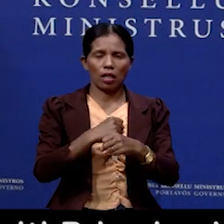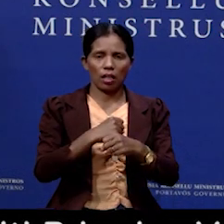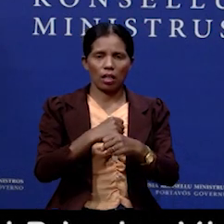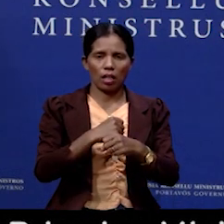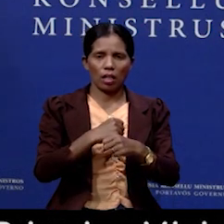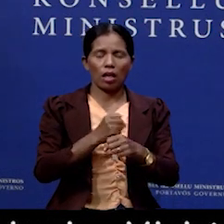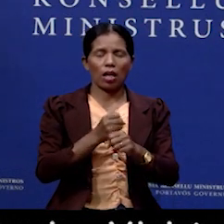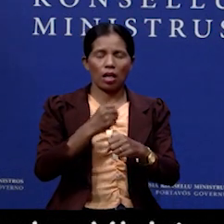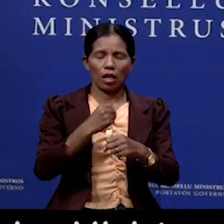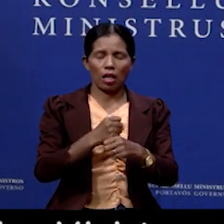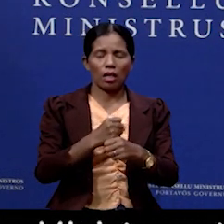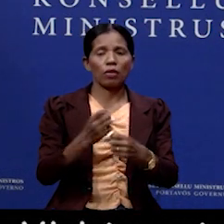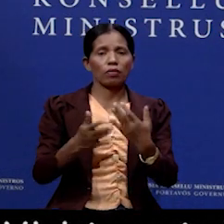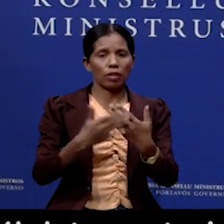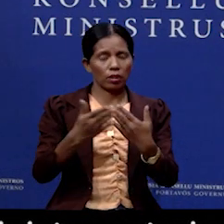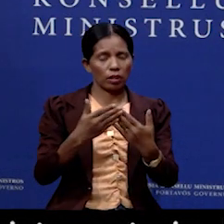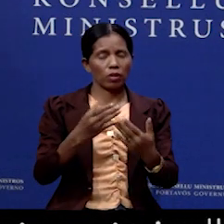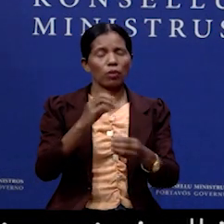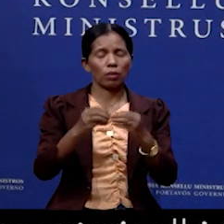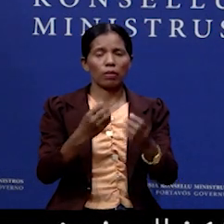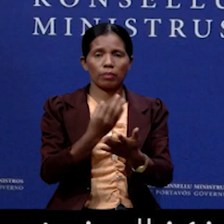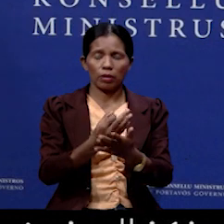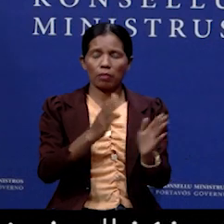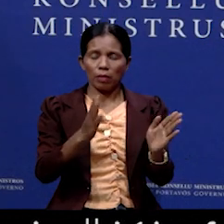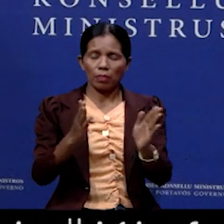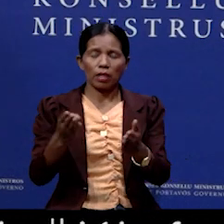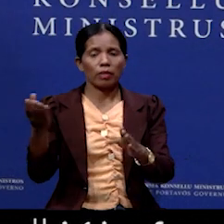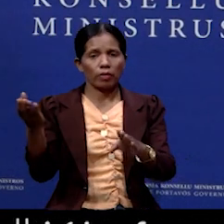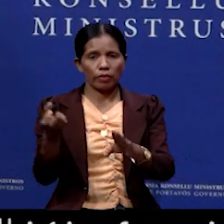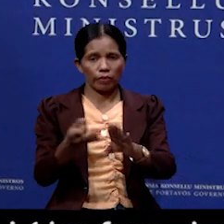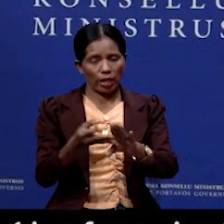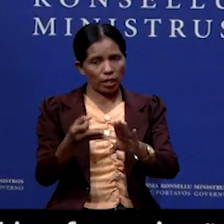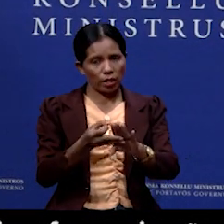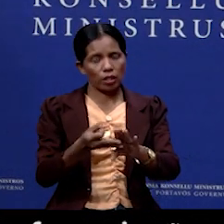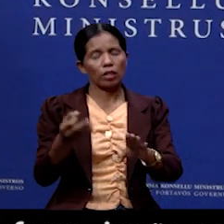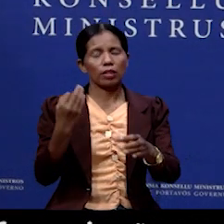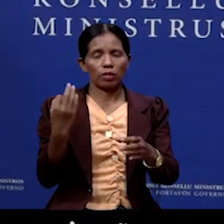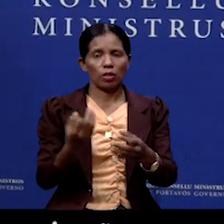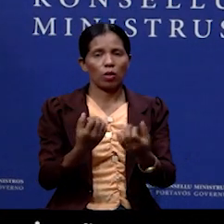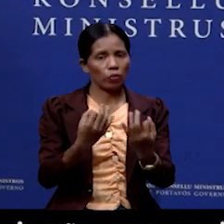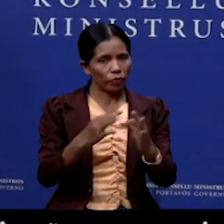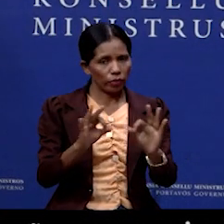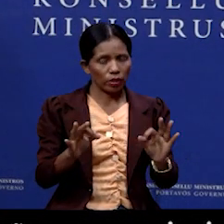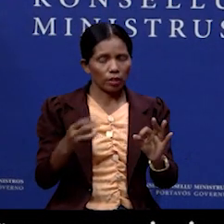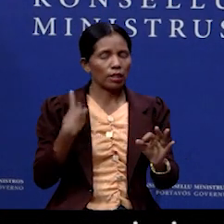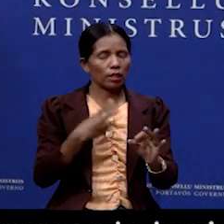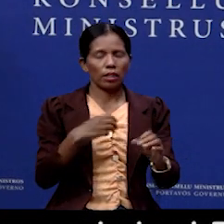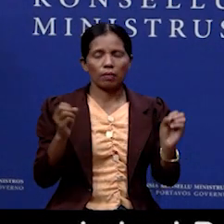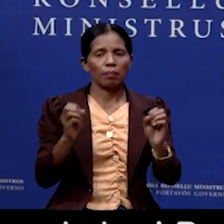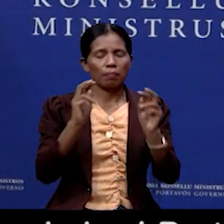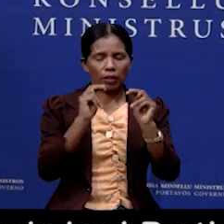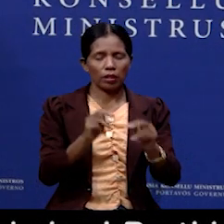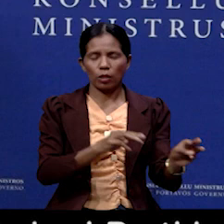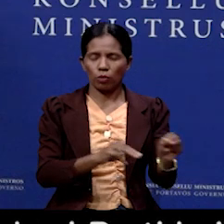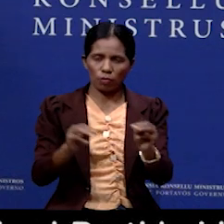técnico finanças nem. Pode preparar livro Sira, não prepara documento Sira. Para isso ela precisa nessas halo alterações bebê.